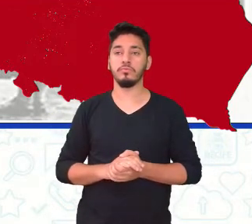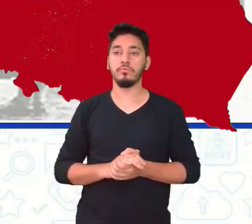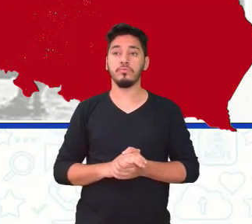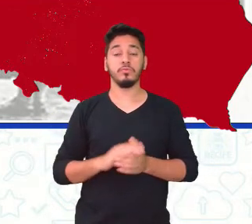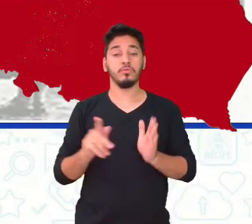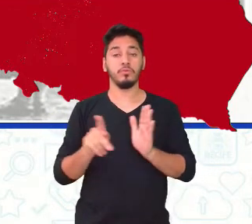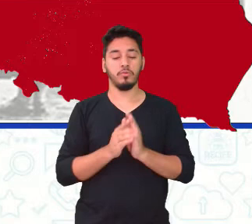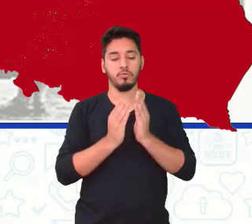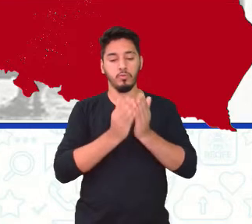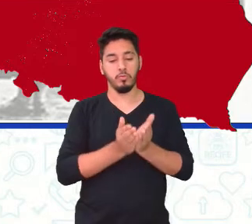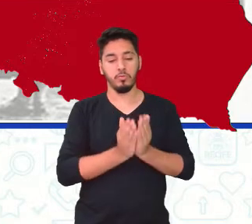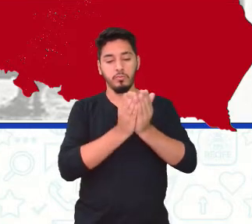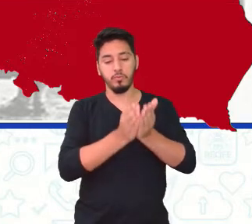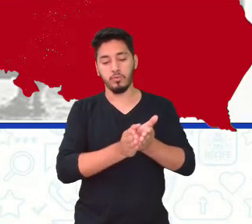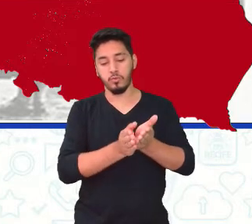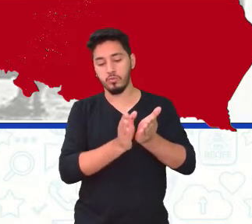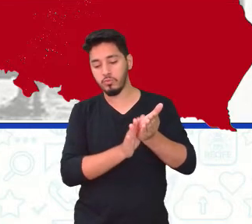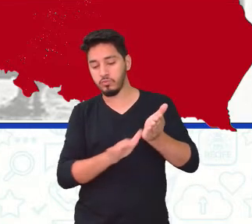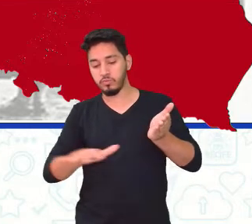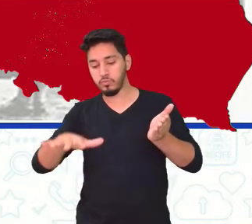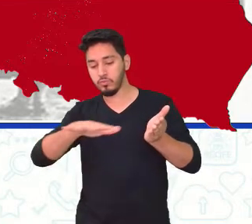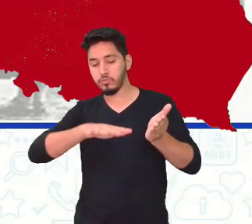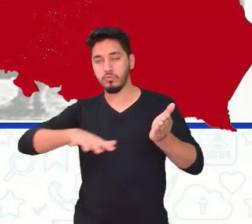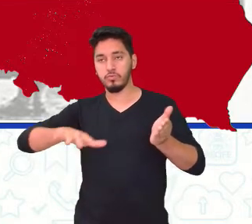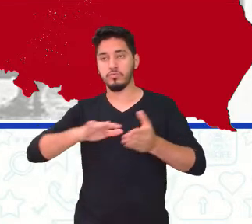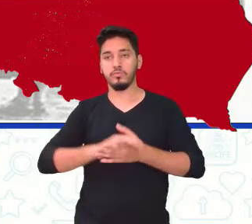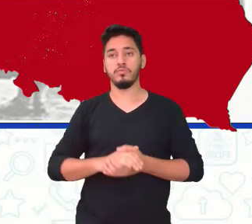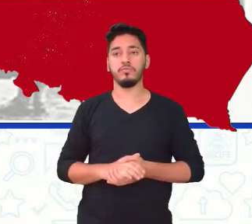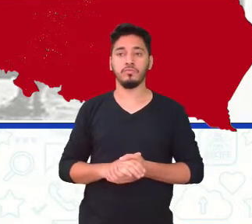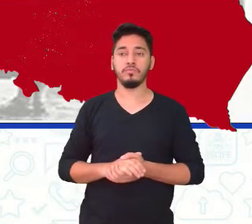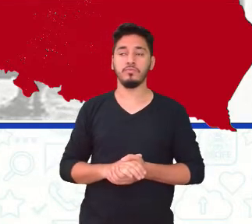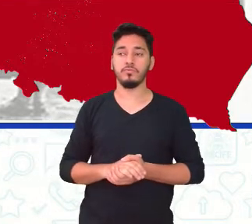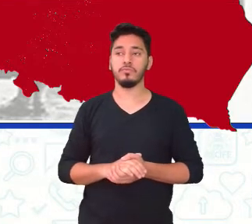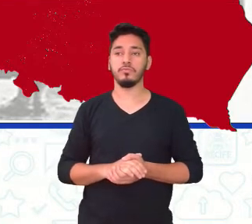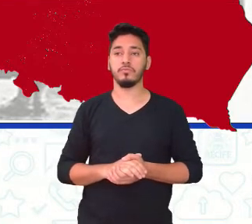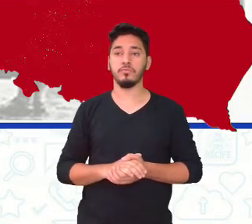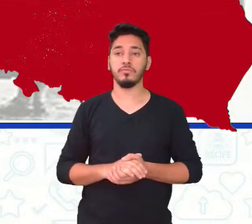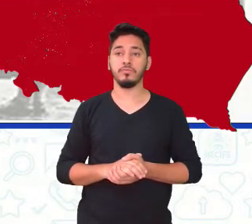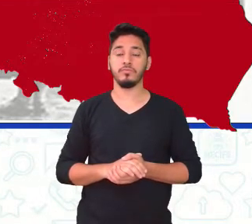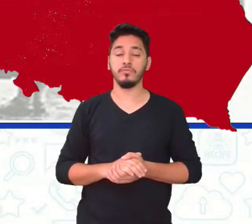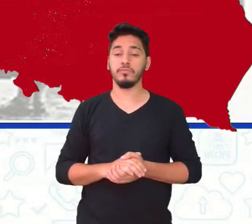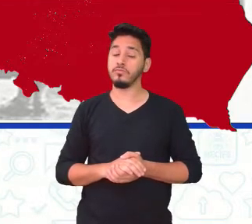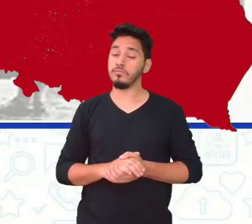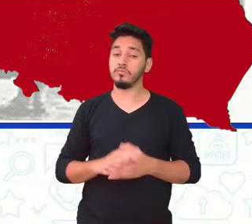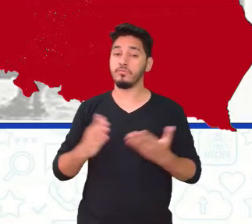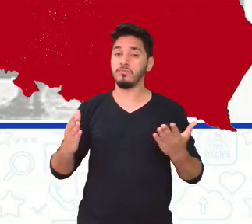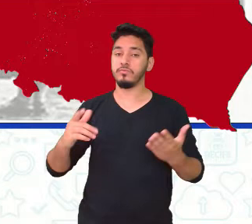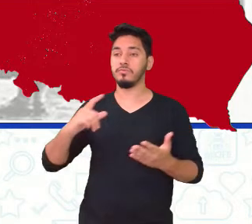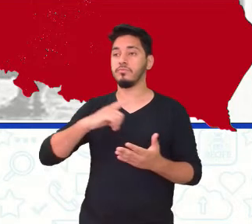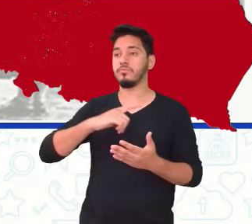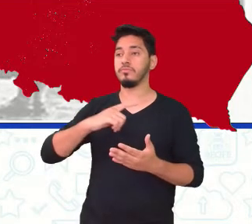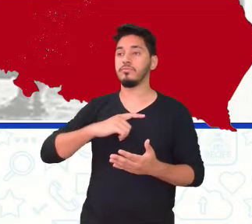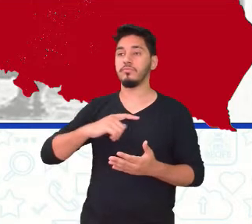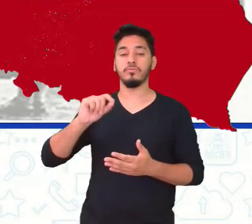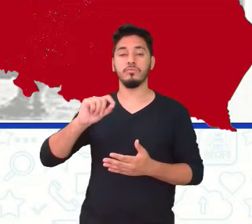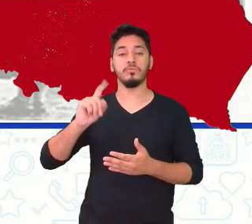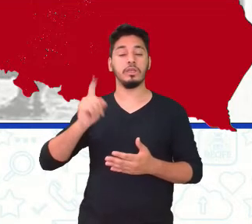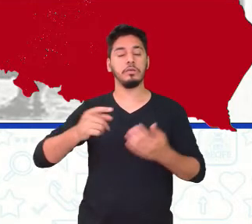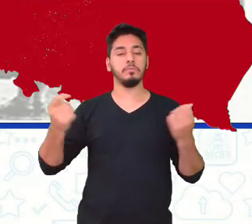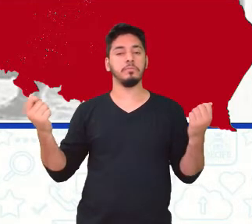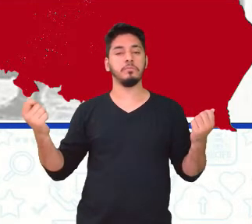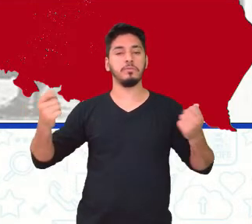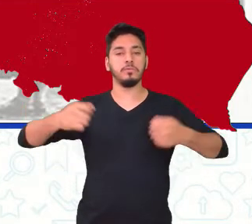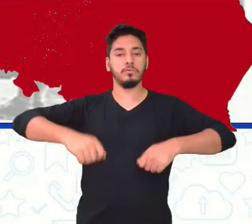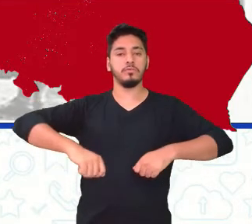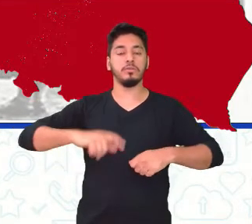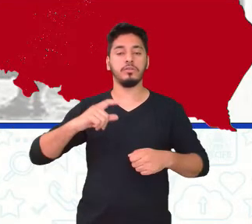porto, né, de Danzig, e nesse sentido, né, ali a gente tinha, né, a possibilidade